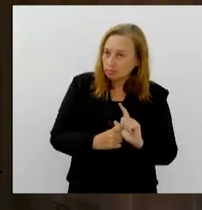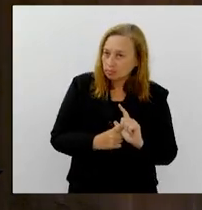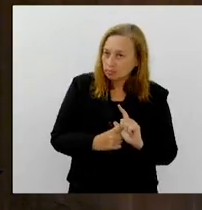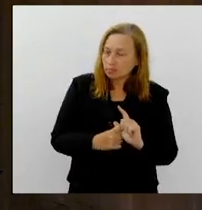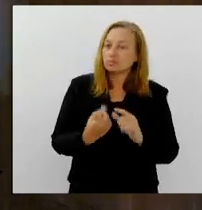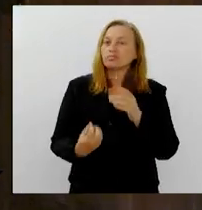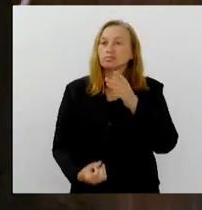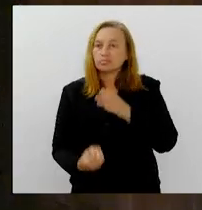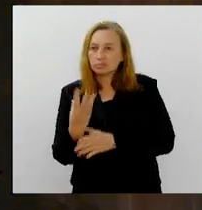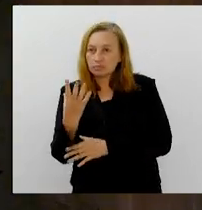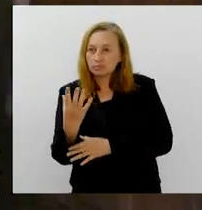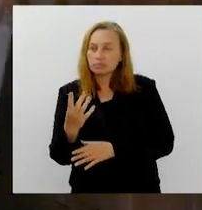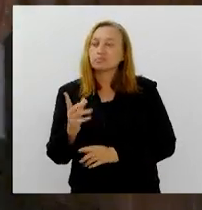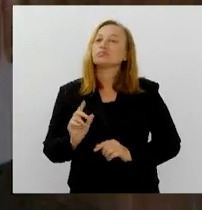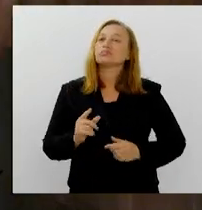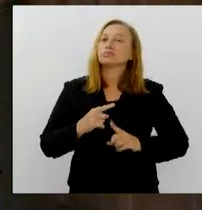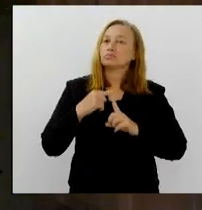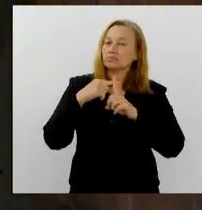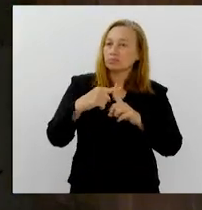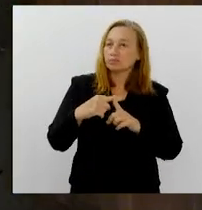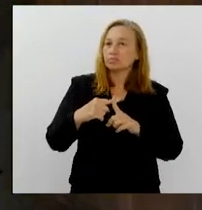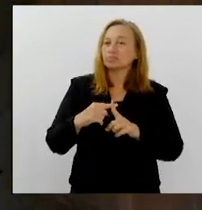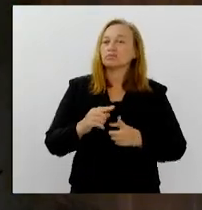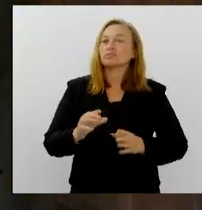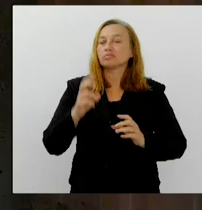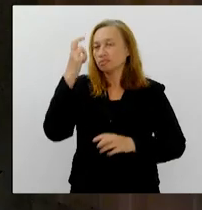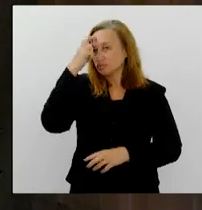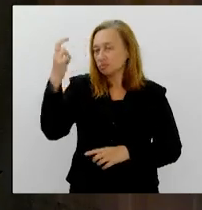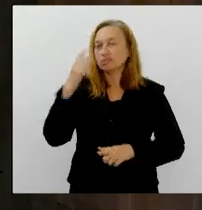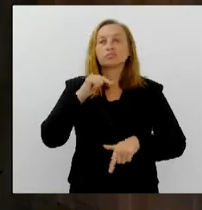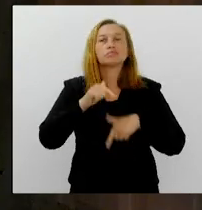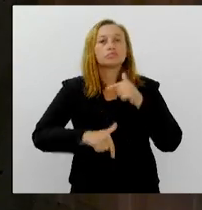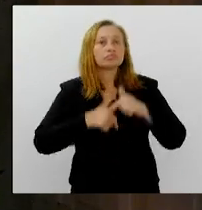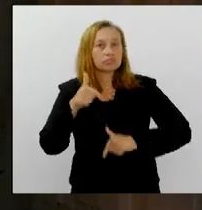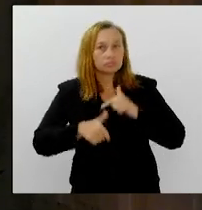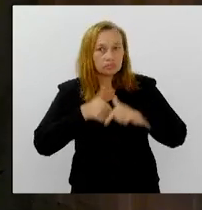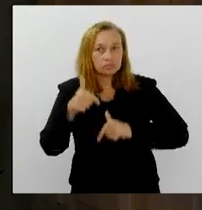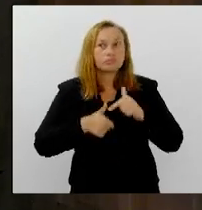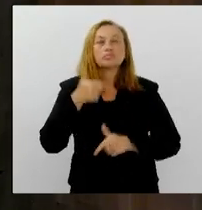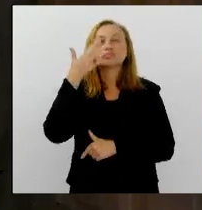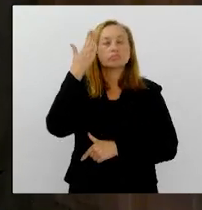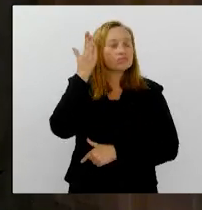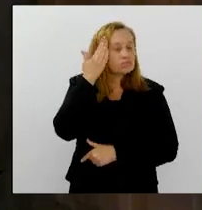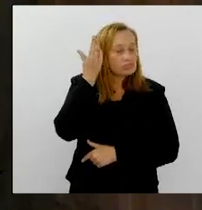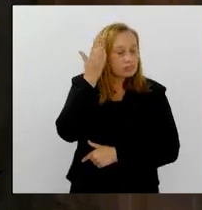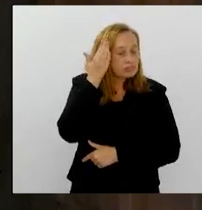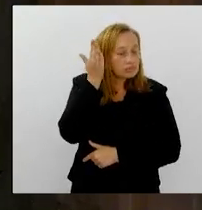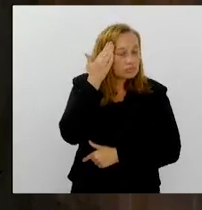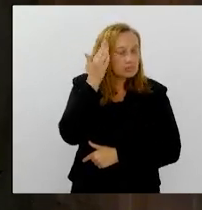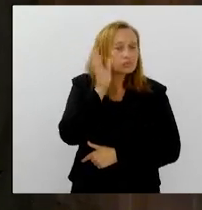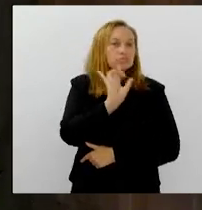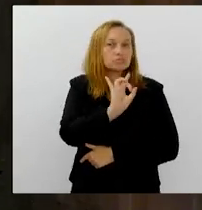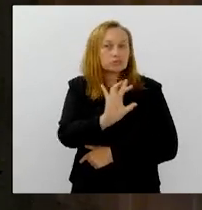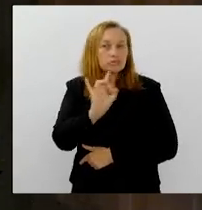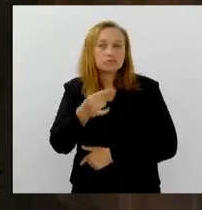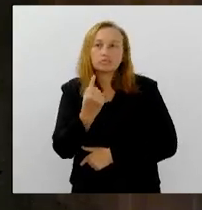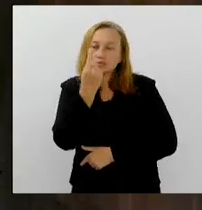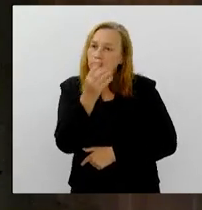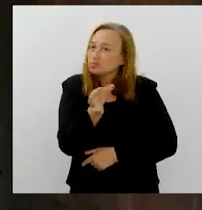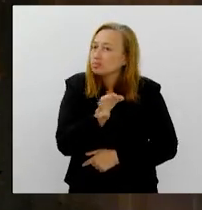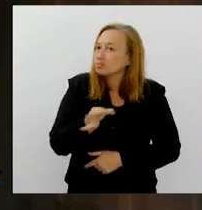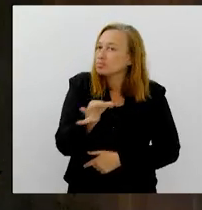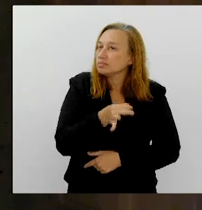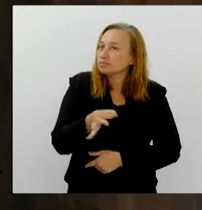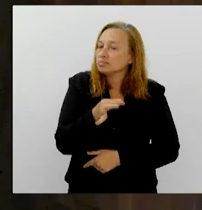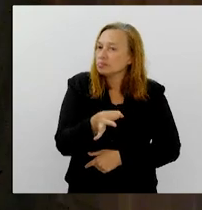produtiva e positiva. A cultura é trabalho, e a gente sabe que cada um real